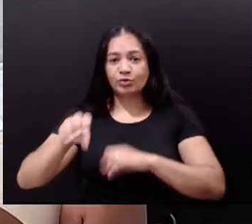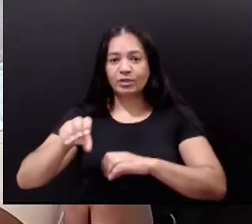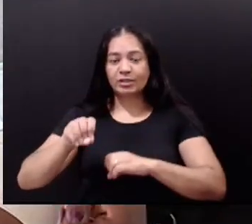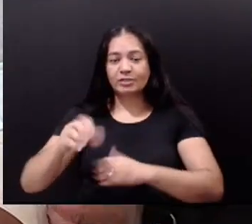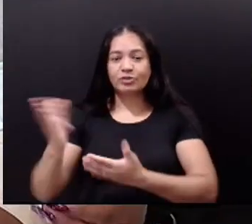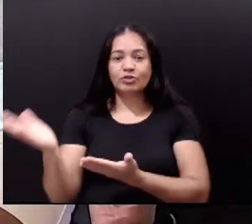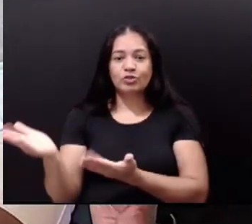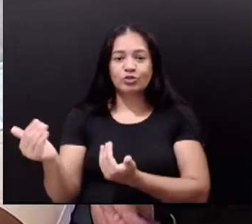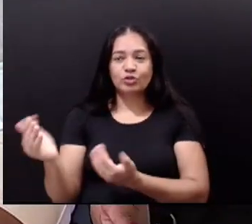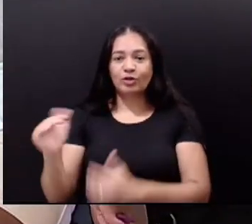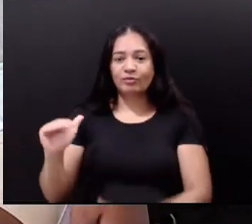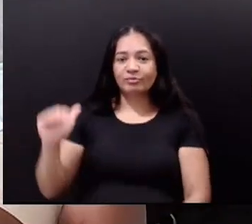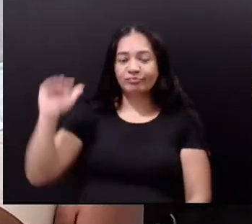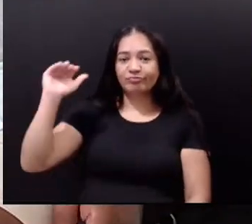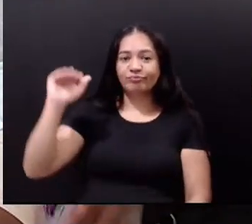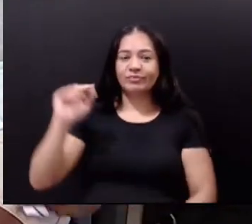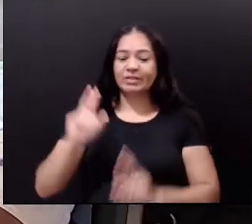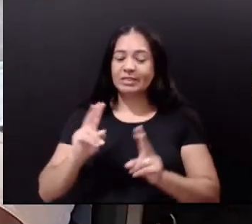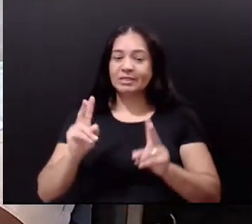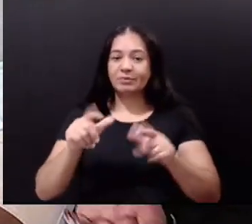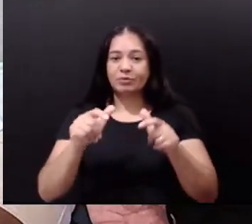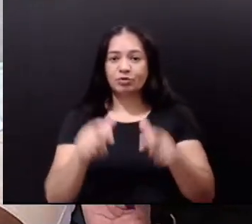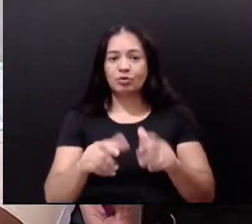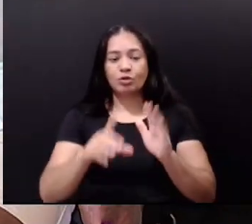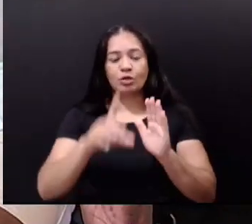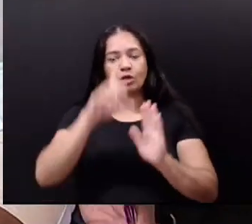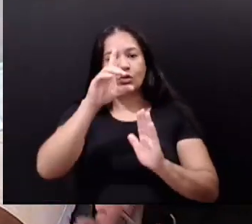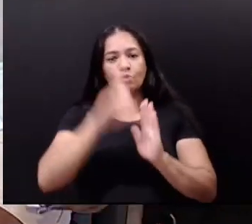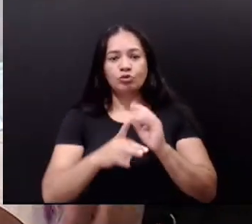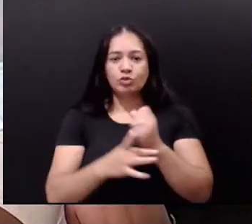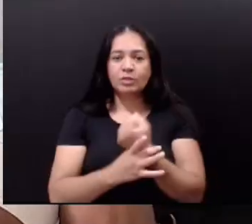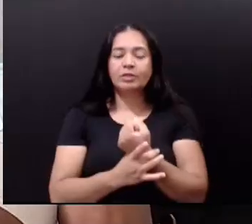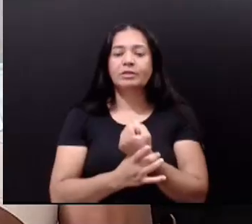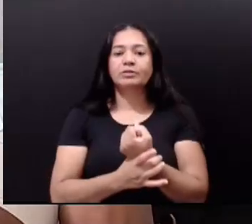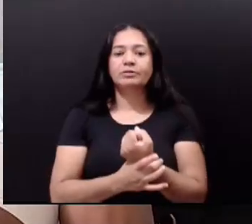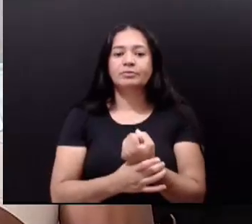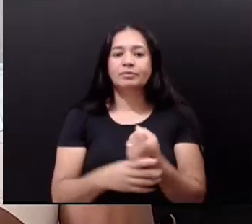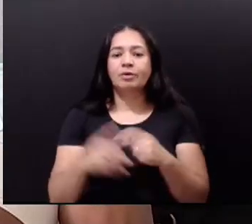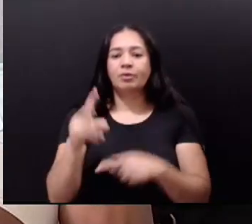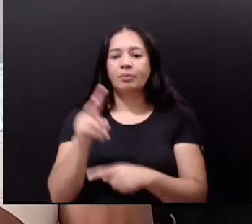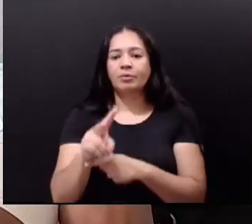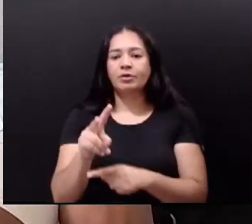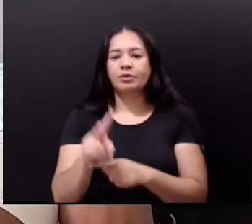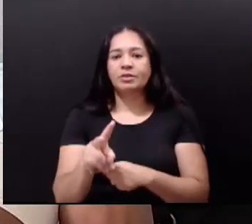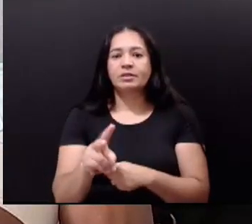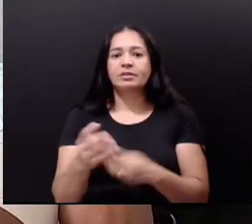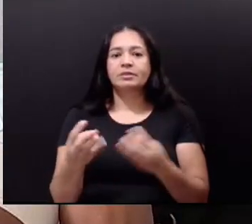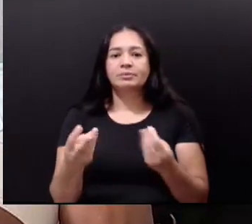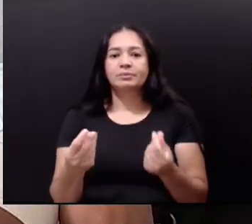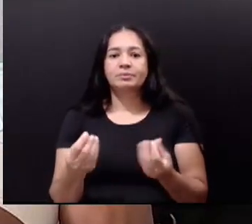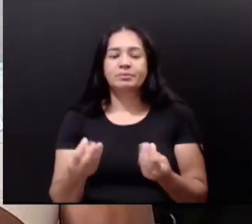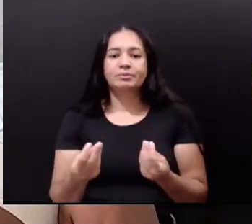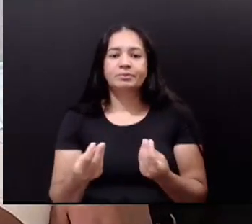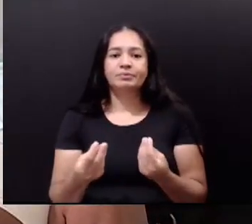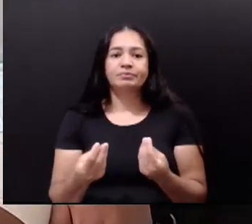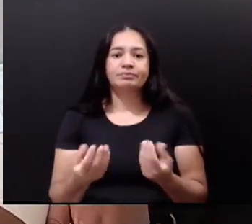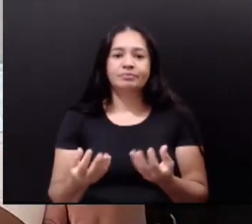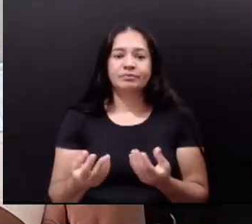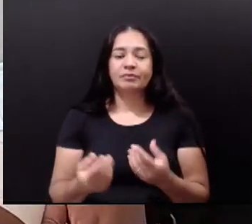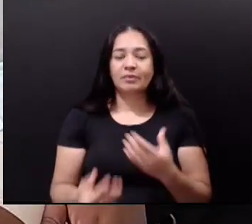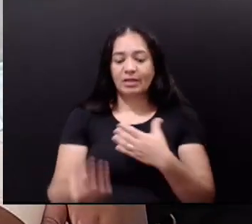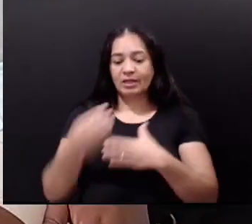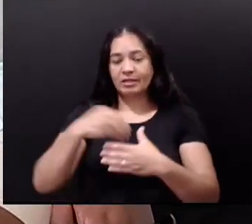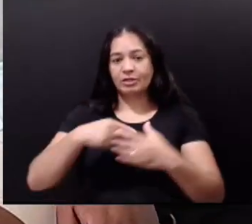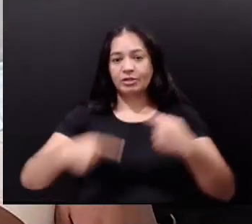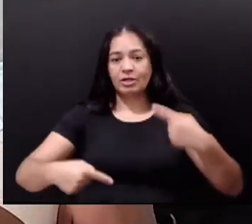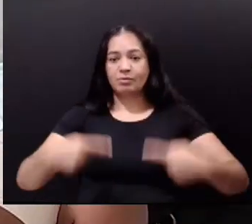nesse lugar da garantia do direito, né? De proteção, né? E aí, dentro da política da assistência, a gente tem